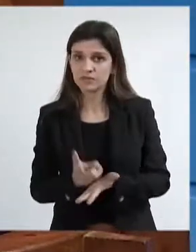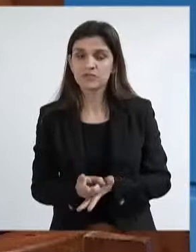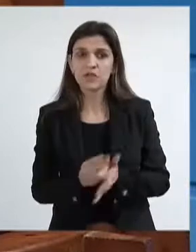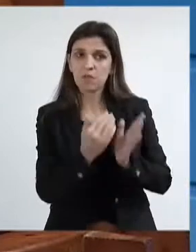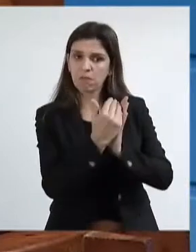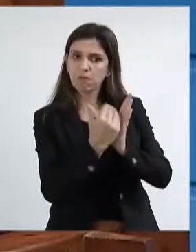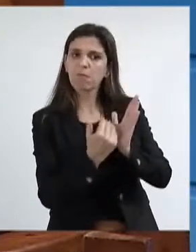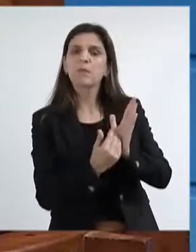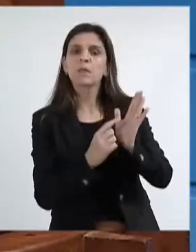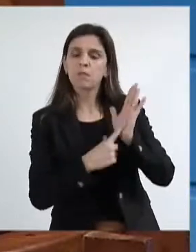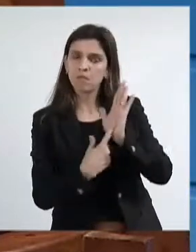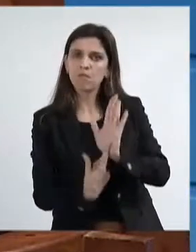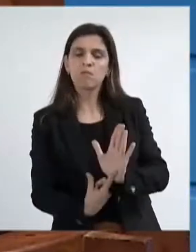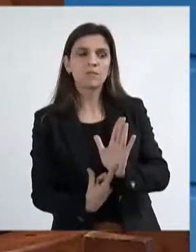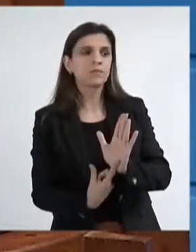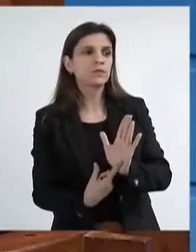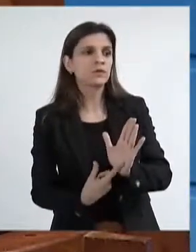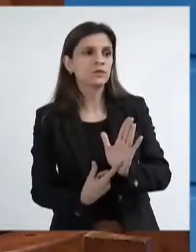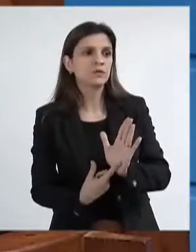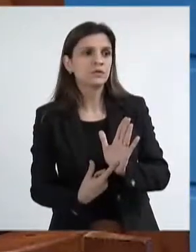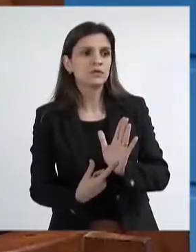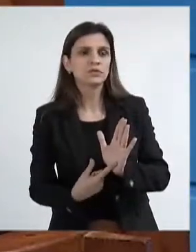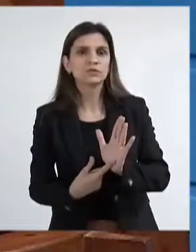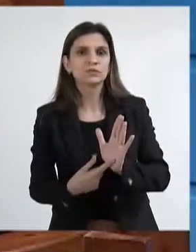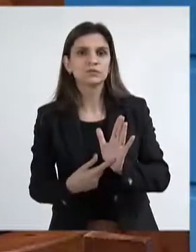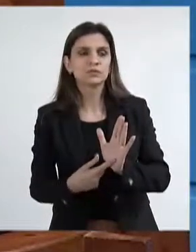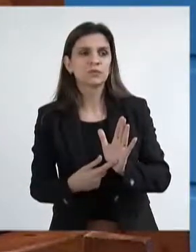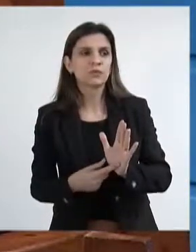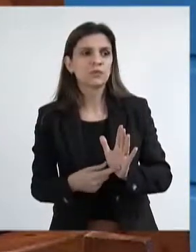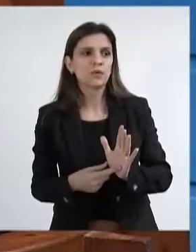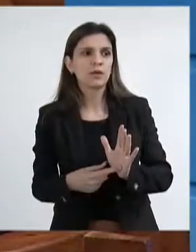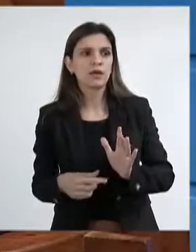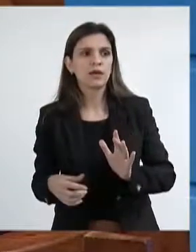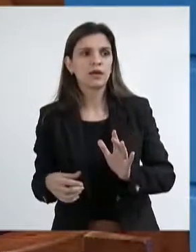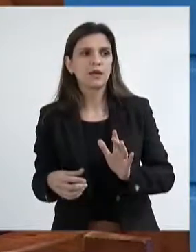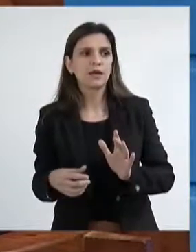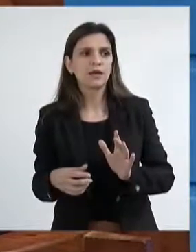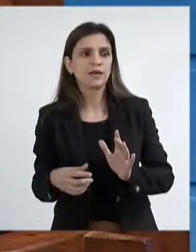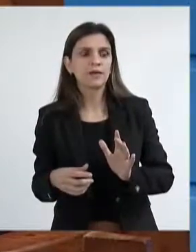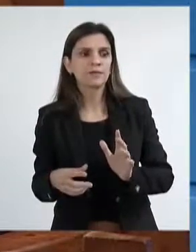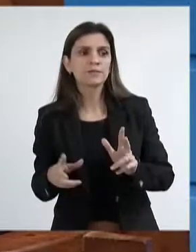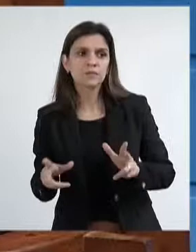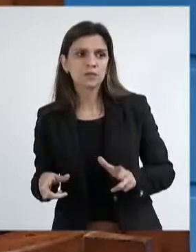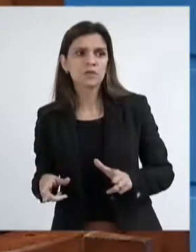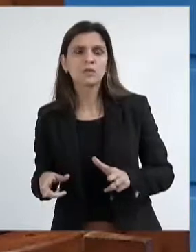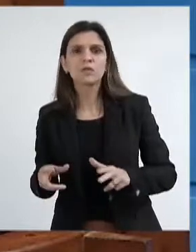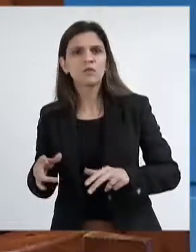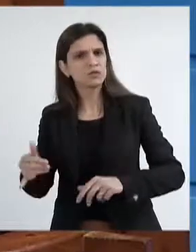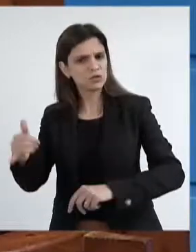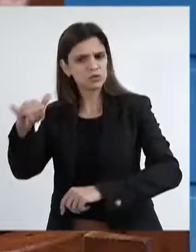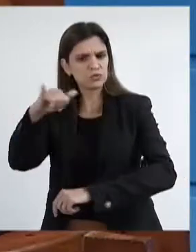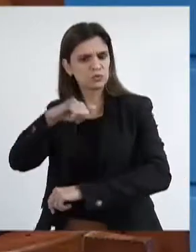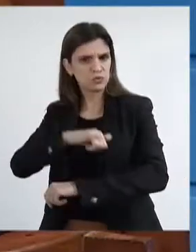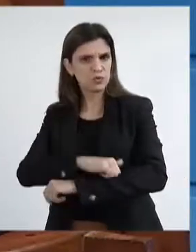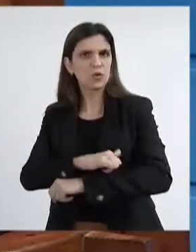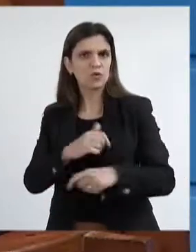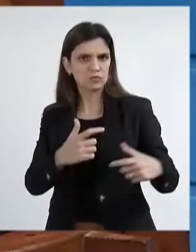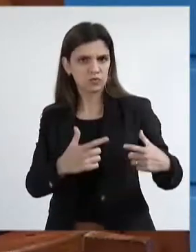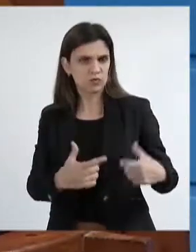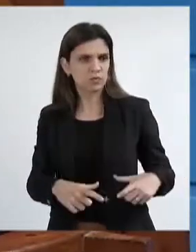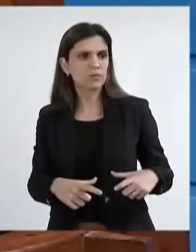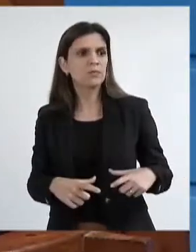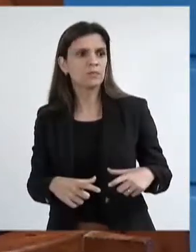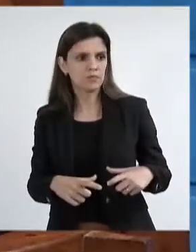disse hoje aqui do aeroporto também, se o senhor tivesse consultado a prefeitura, que está de portas abertas para o